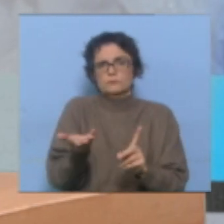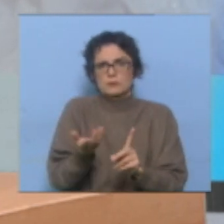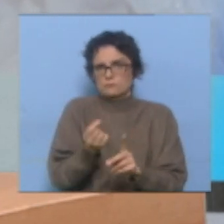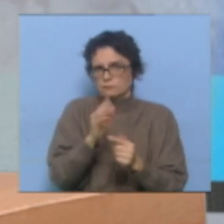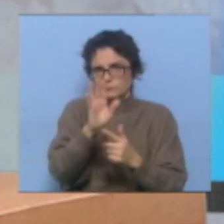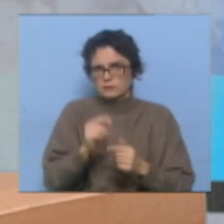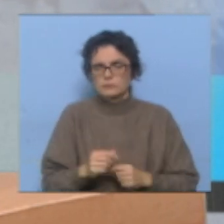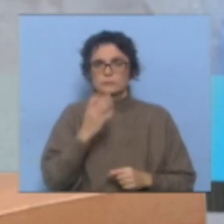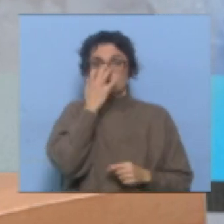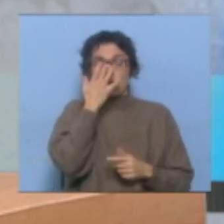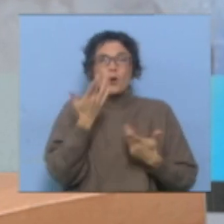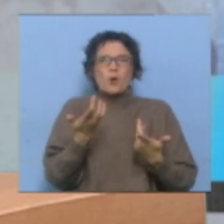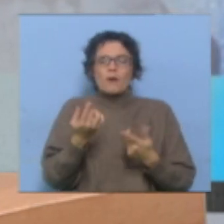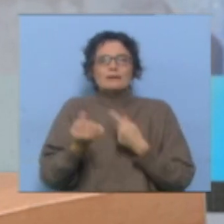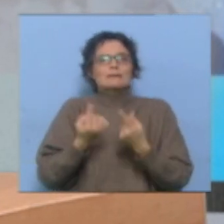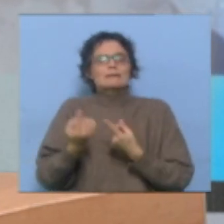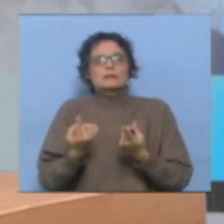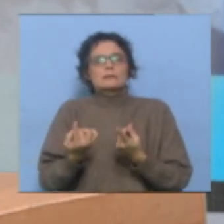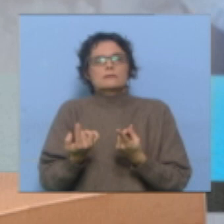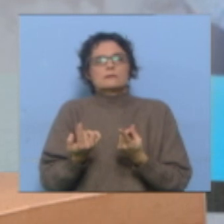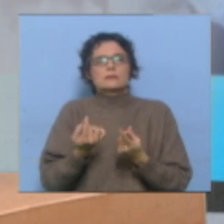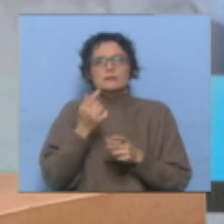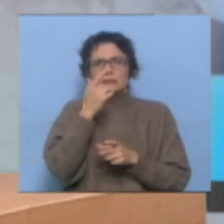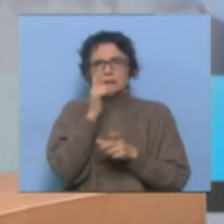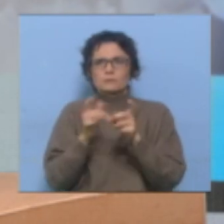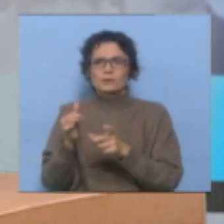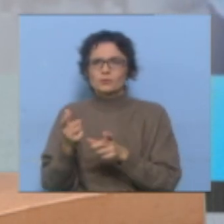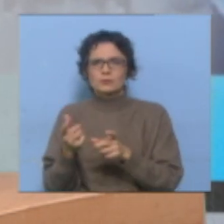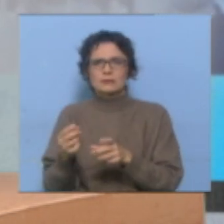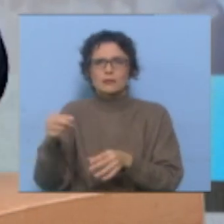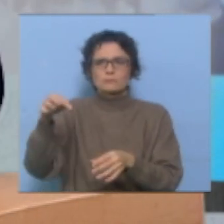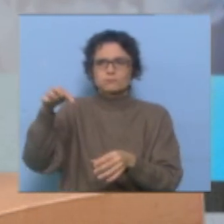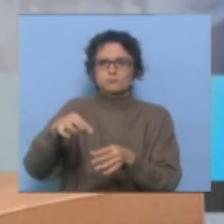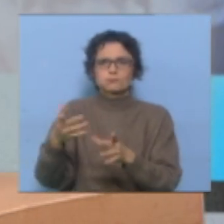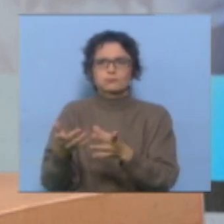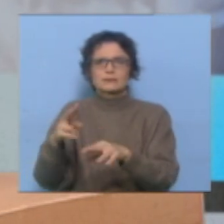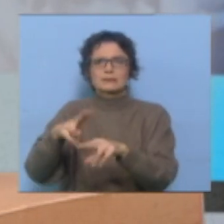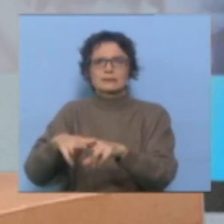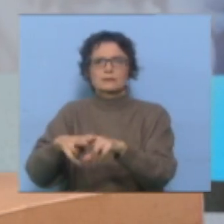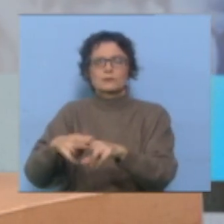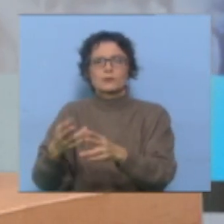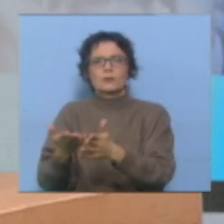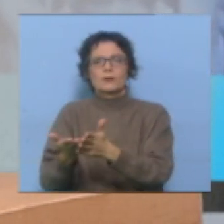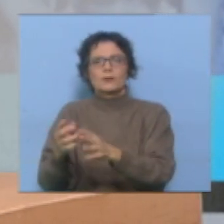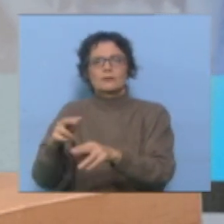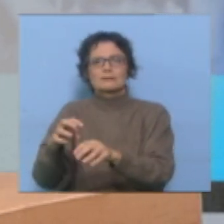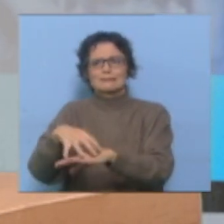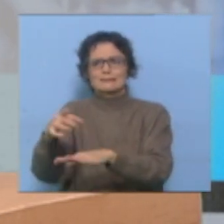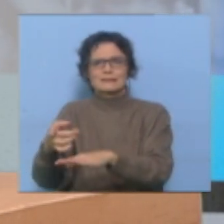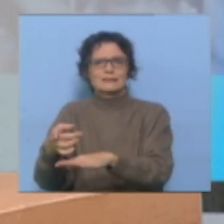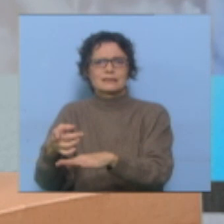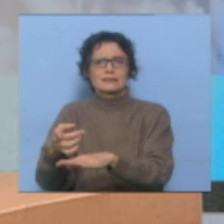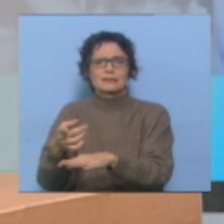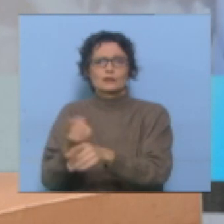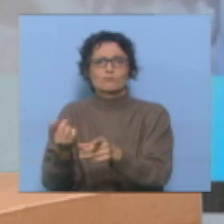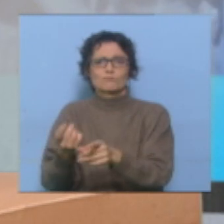nas cadeias por pequenas multas, também esse aspecto foi visto, não só a multa em substituição com pena da prisão, mas também retirar muitas pessoas da prisão